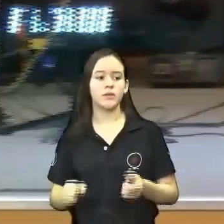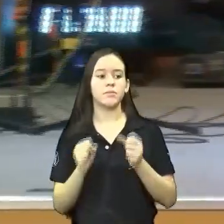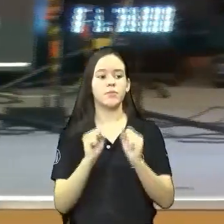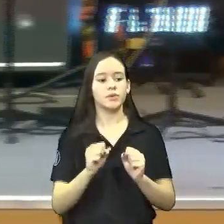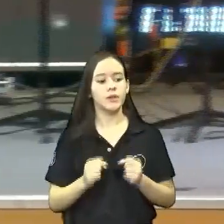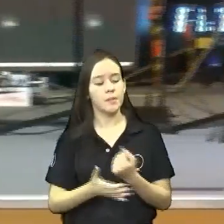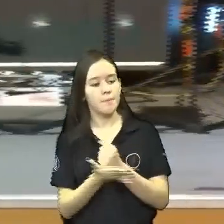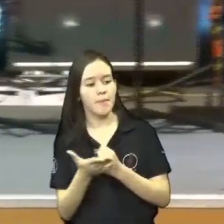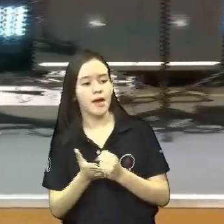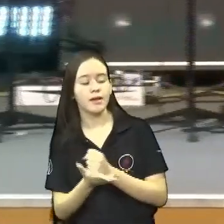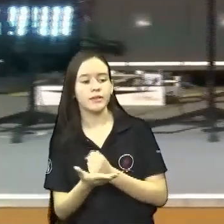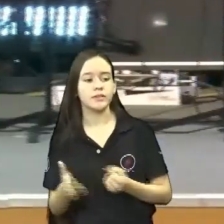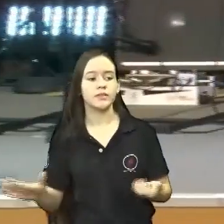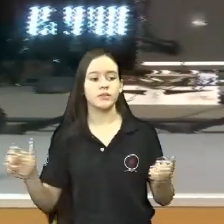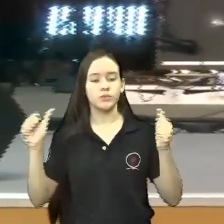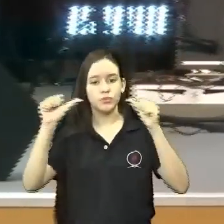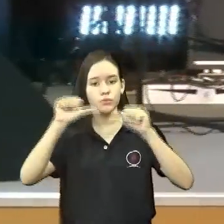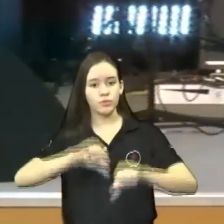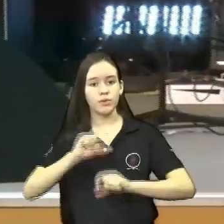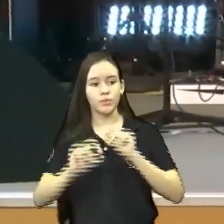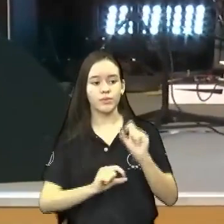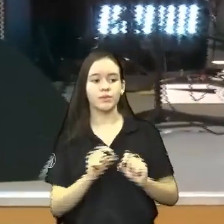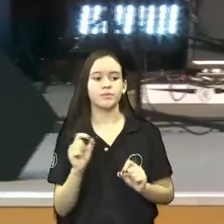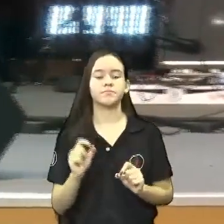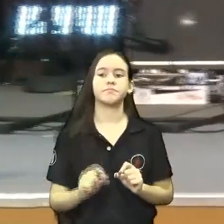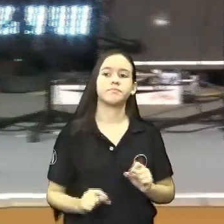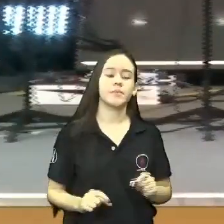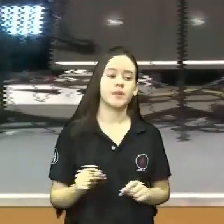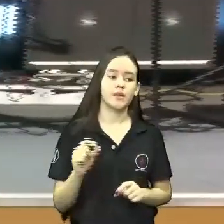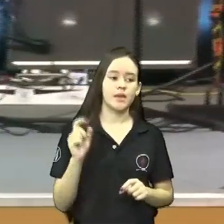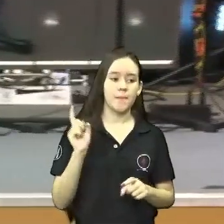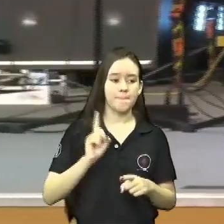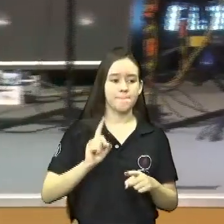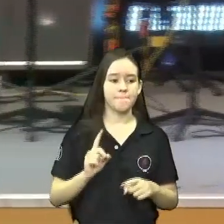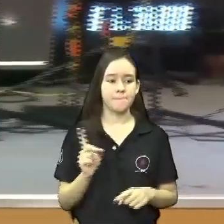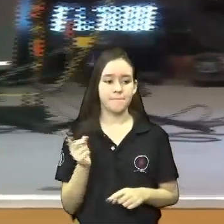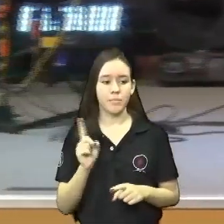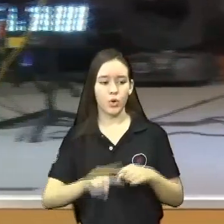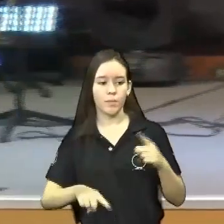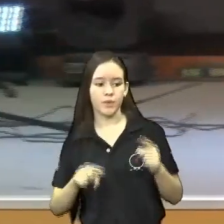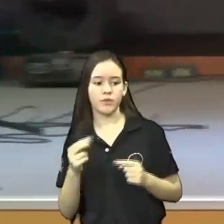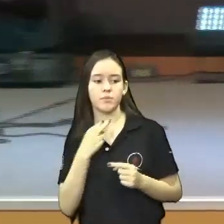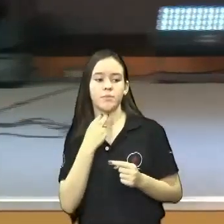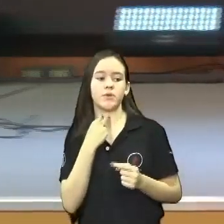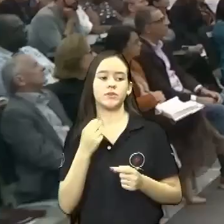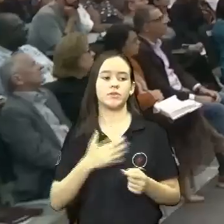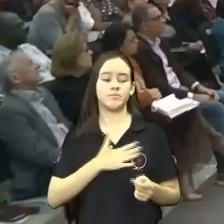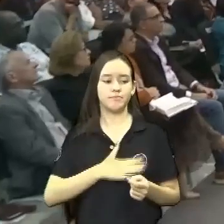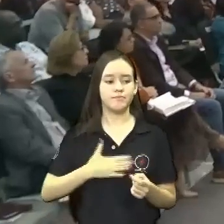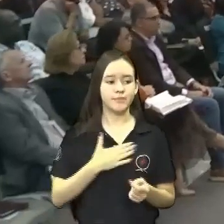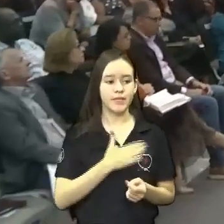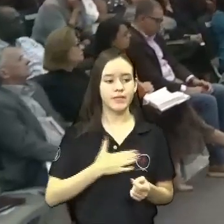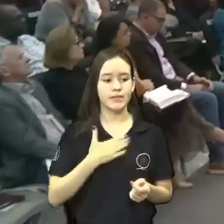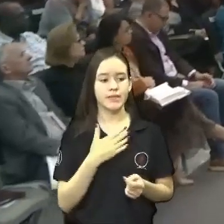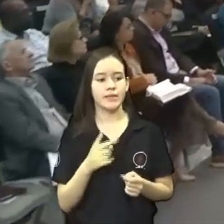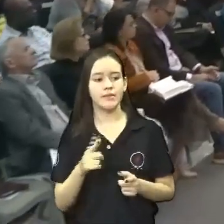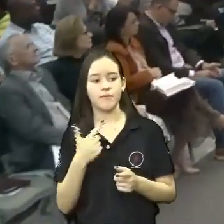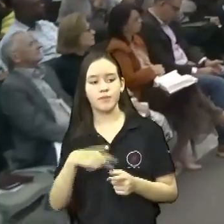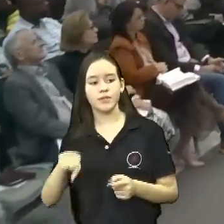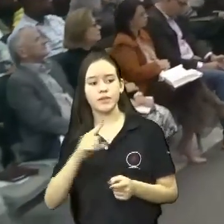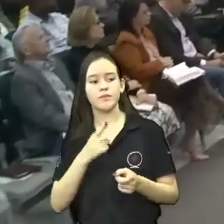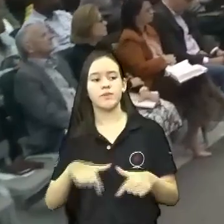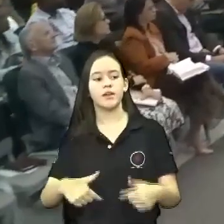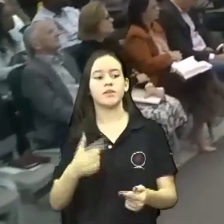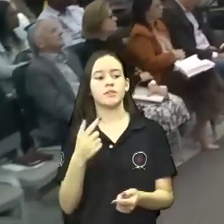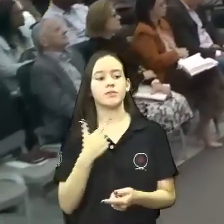da destruição é isso aqui é proibido proibir vamos viver do Prazer Cada um faz o que quer não